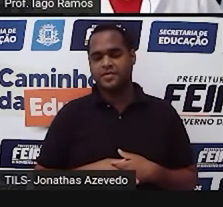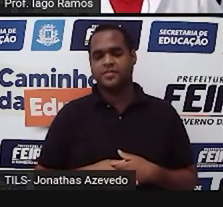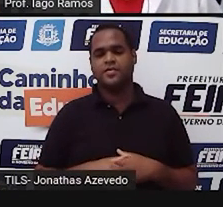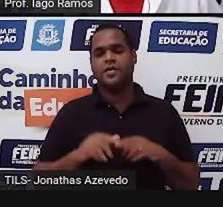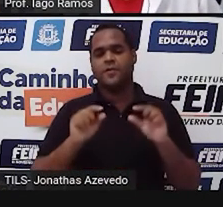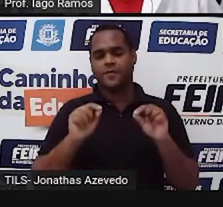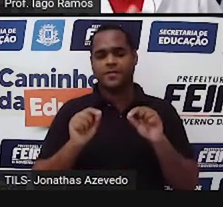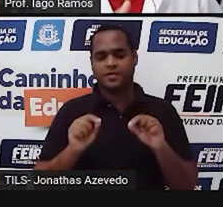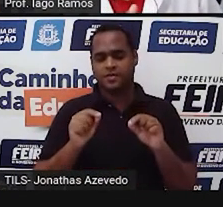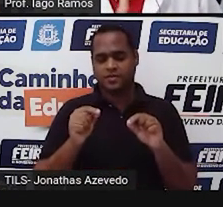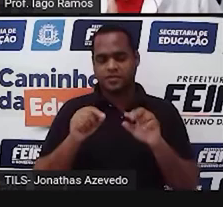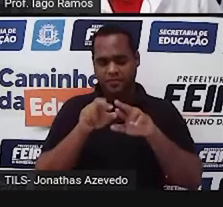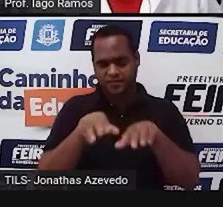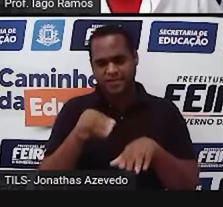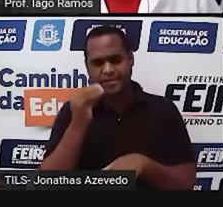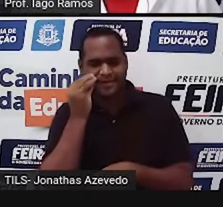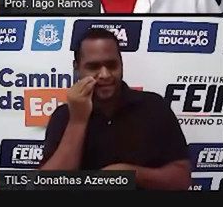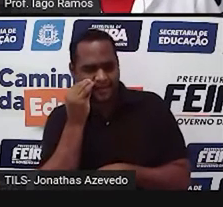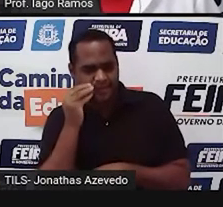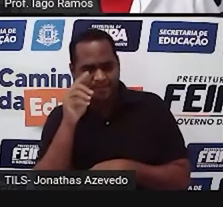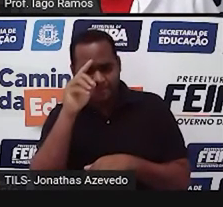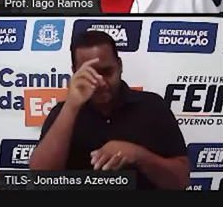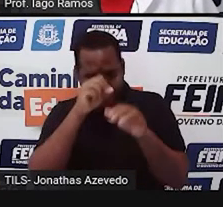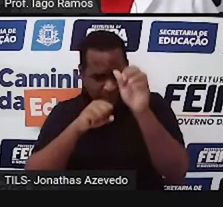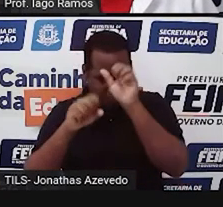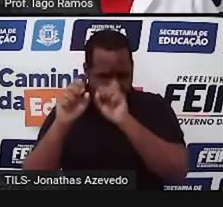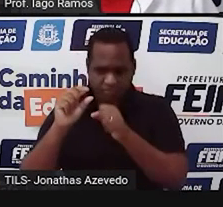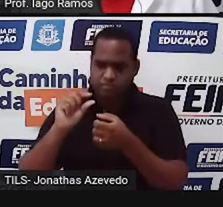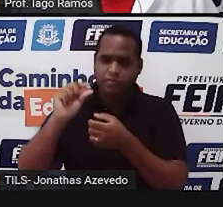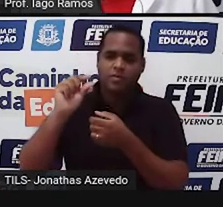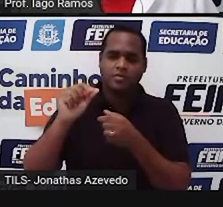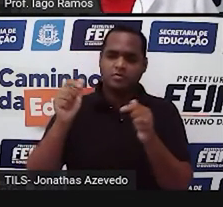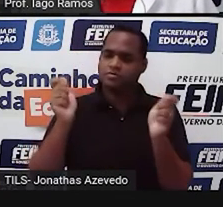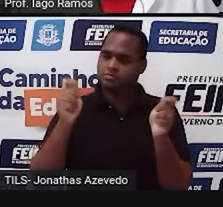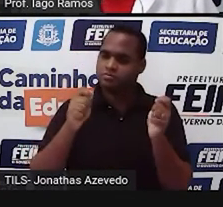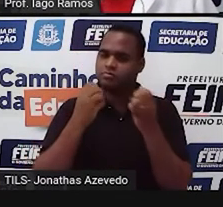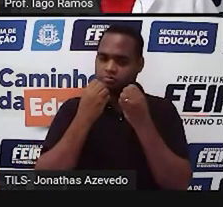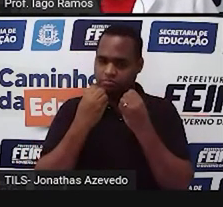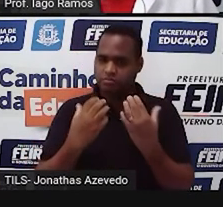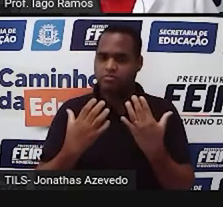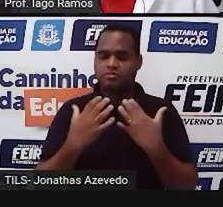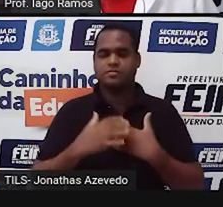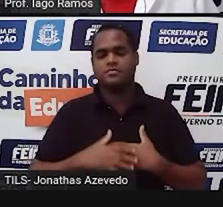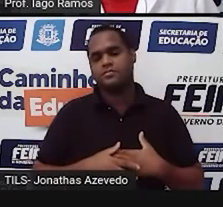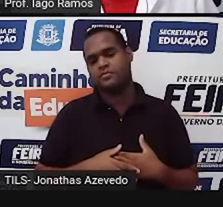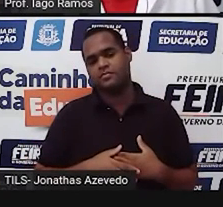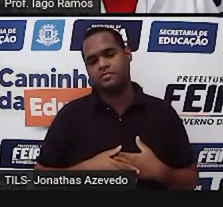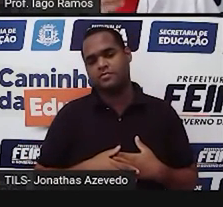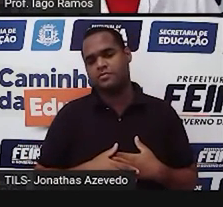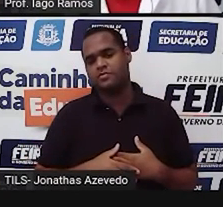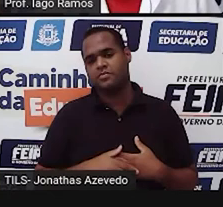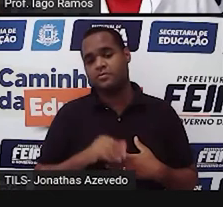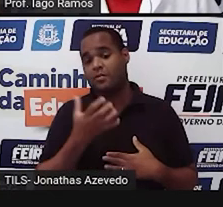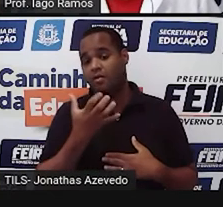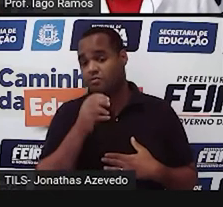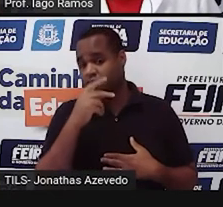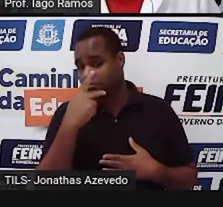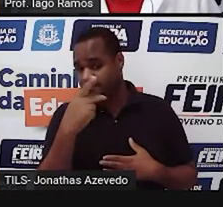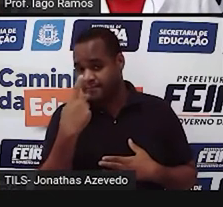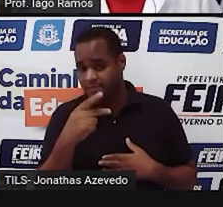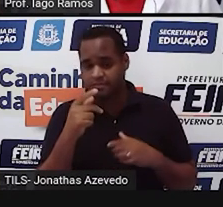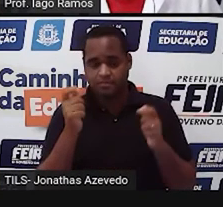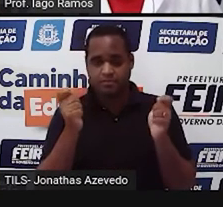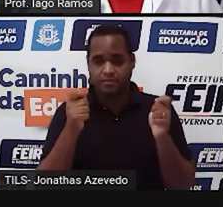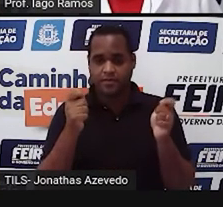testamos né Um pouquinho do que a gente entendeu até agora sobre números racionais Tá mas eu queria que agora você também